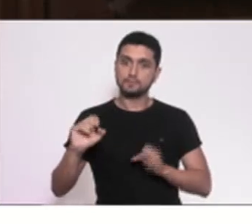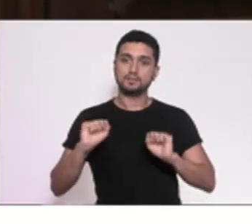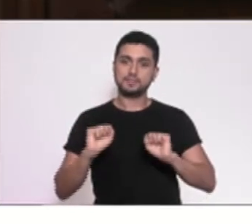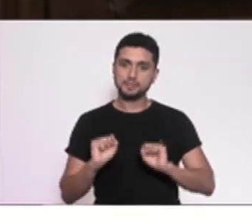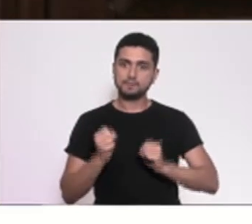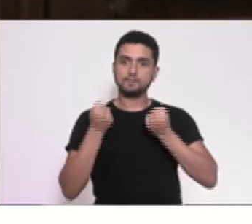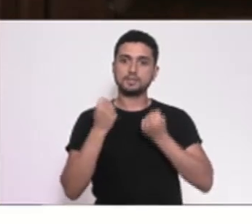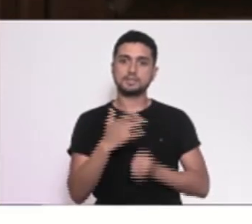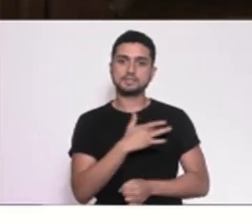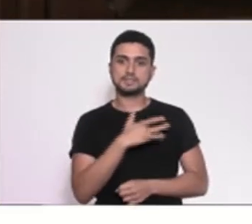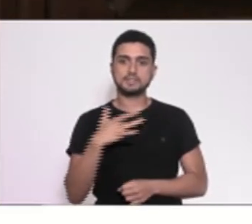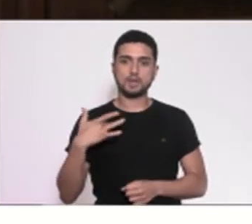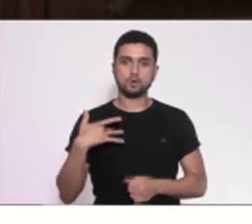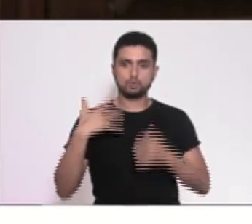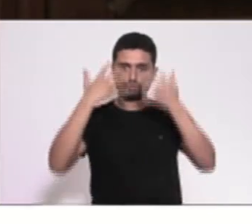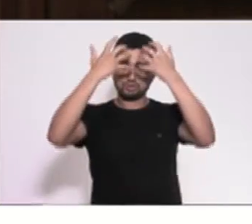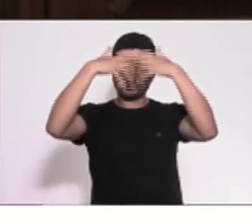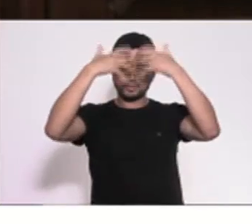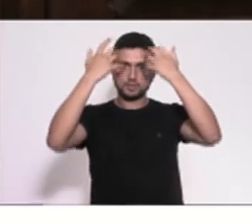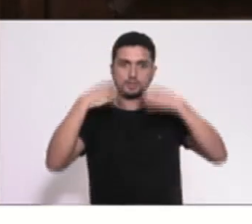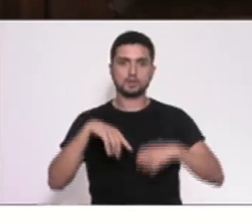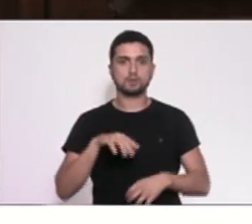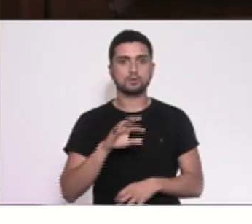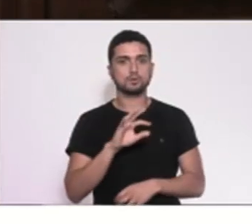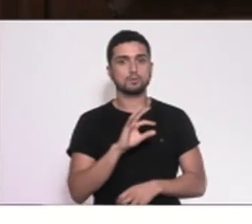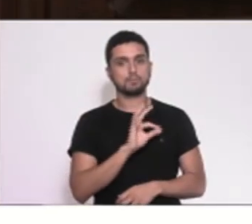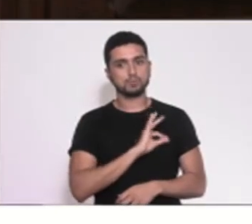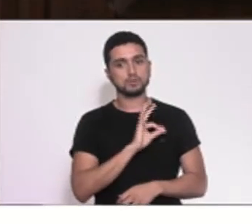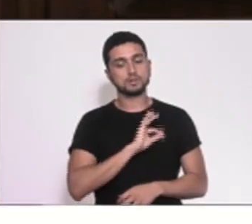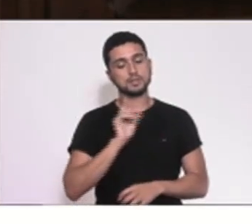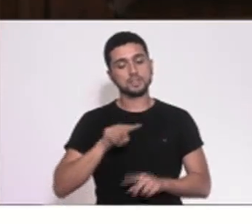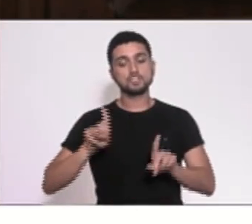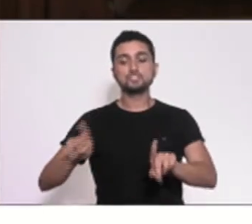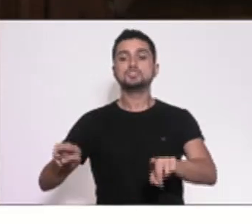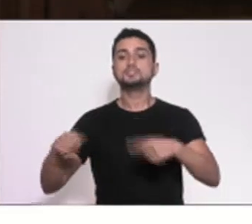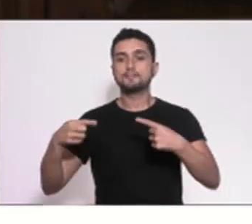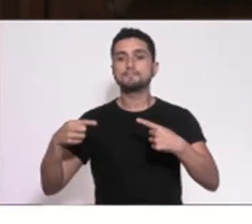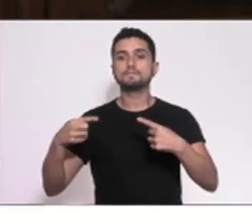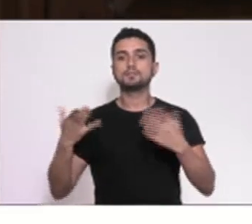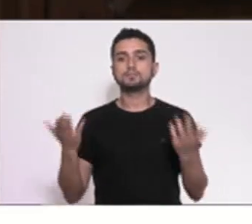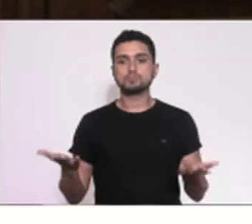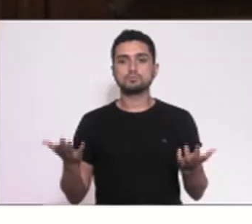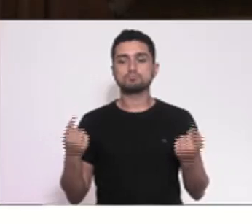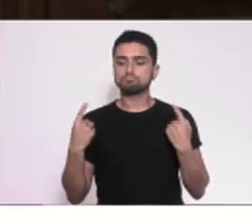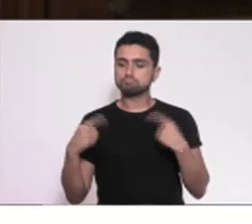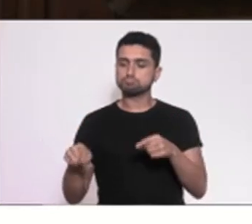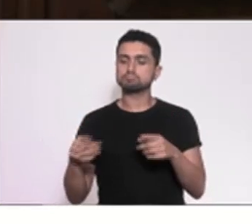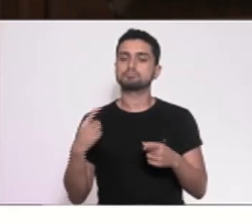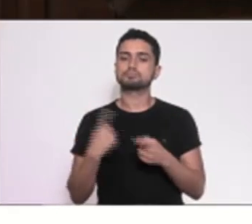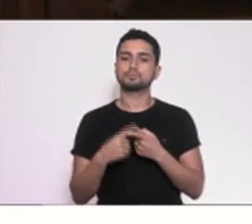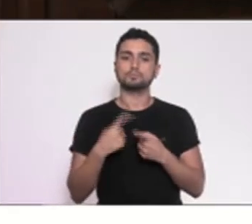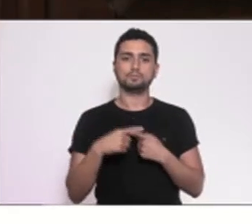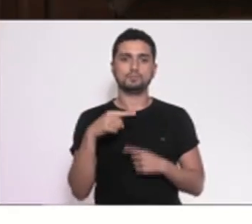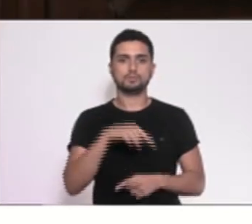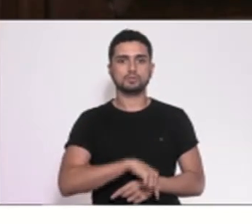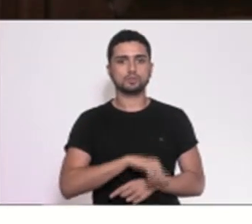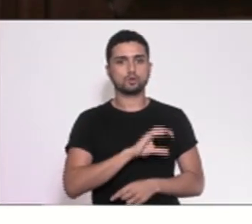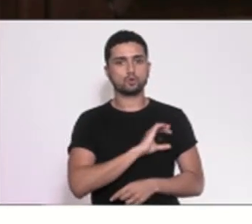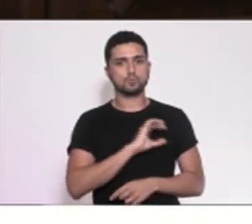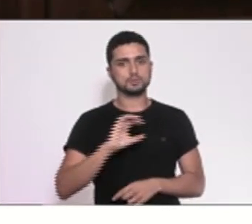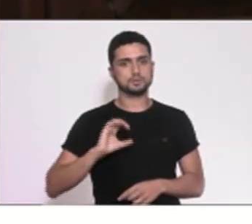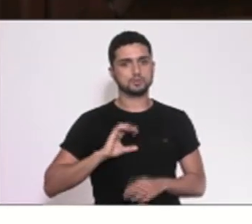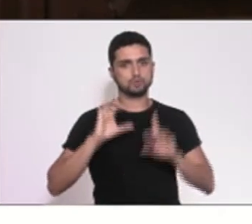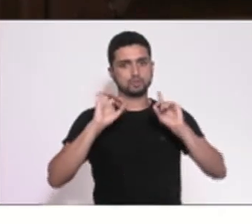da saúde mental desses policiais. É um desafio mesmo, porque na Comissão de Direitos Humanos, sob a minha